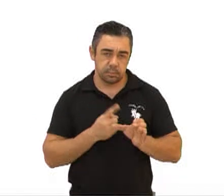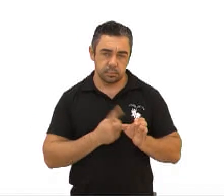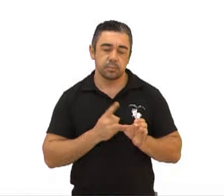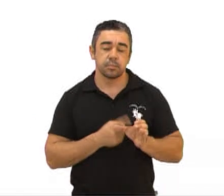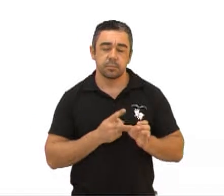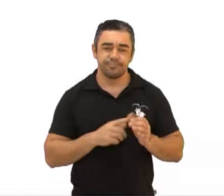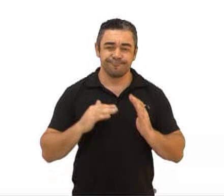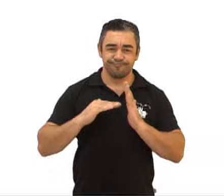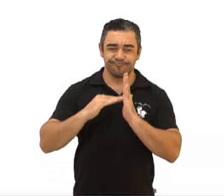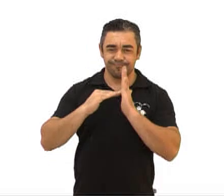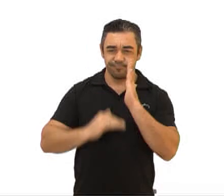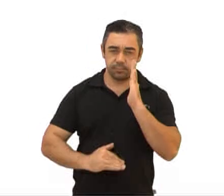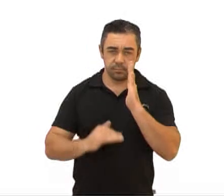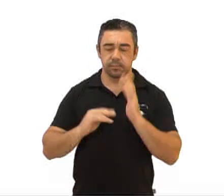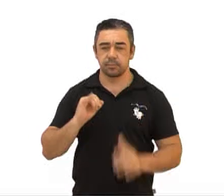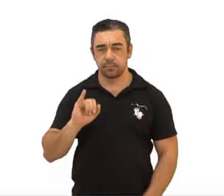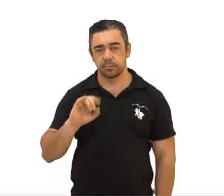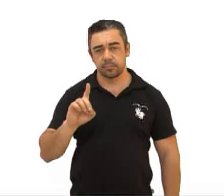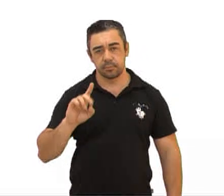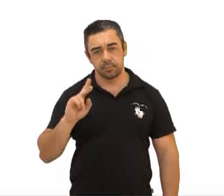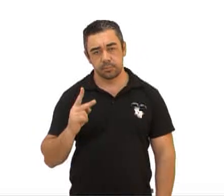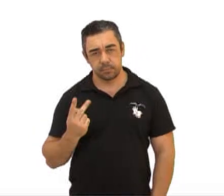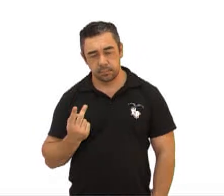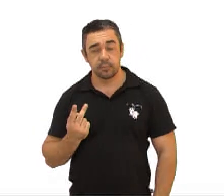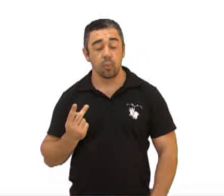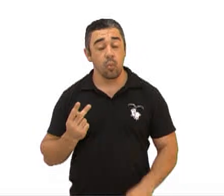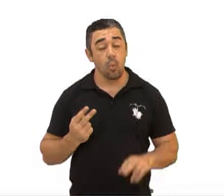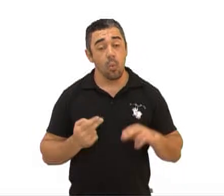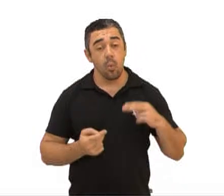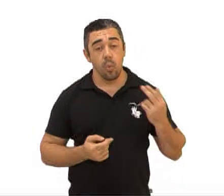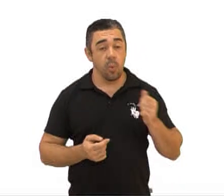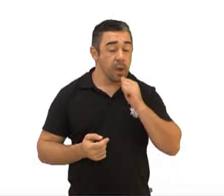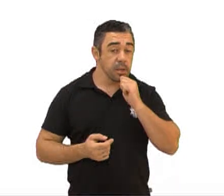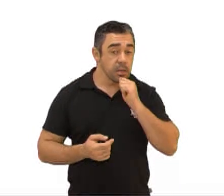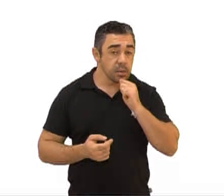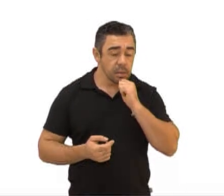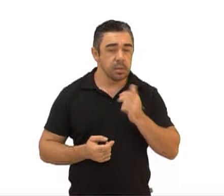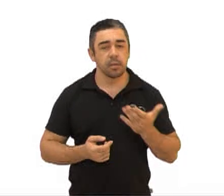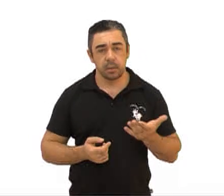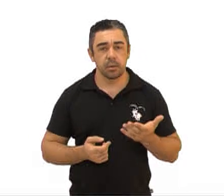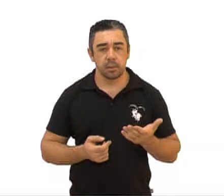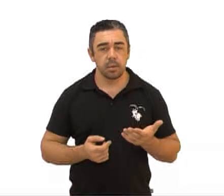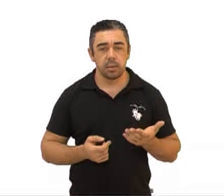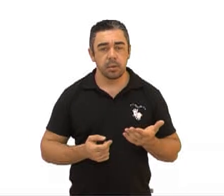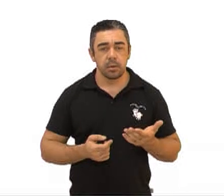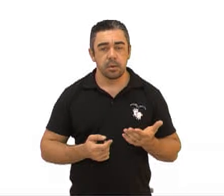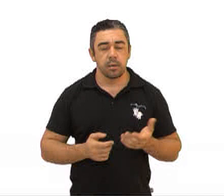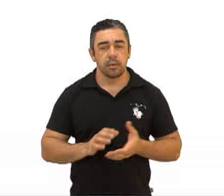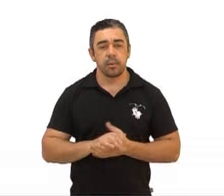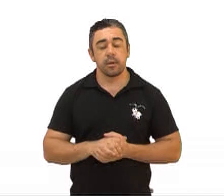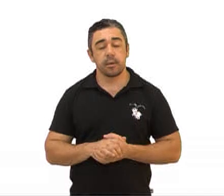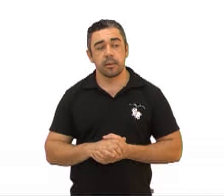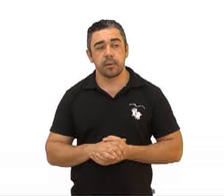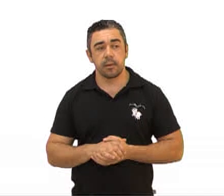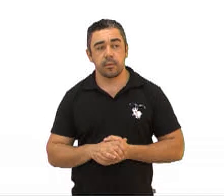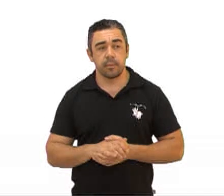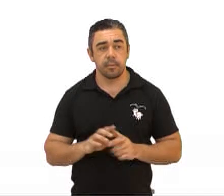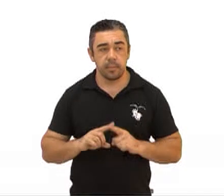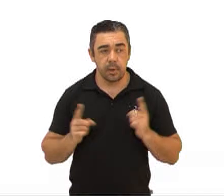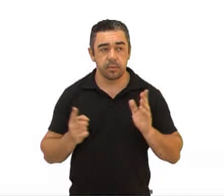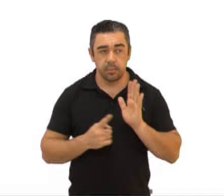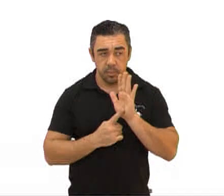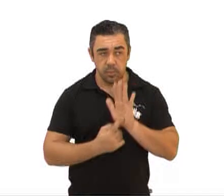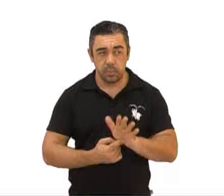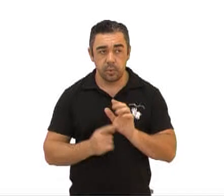com médias de IDH baixo ou ainda muito baixo, felizmente não temos nenhum. Mas isso